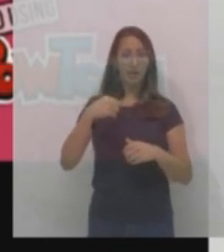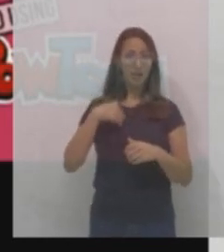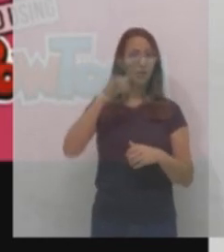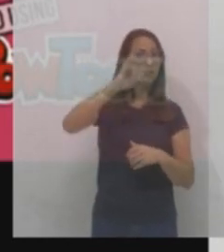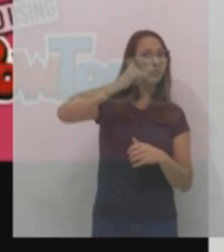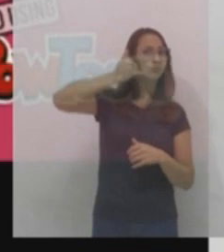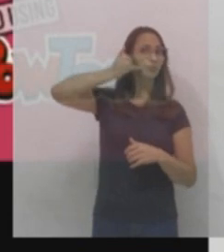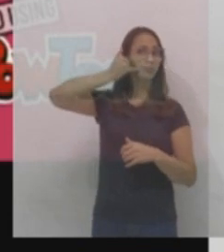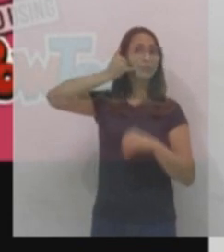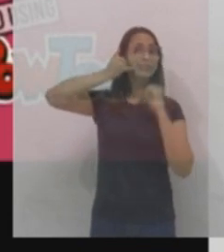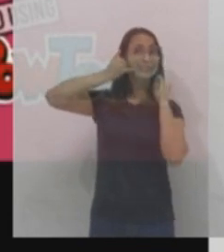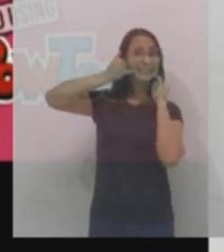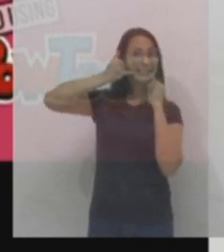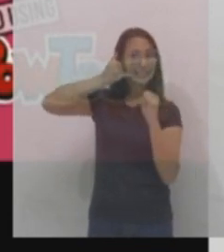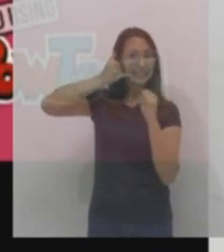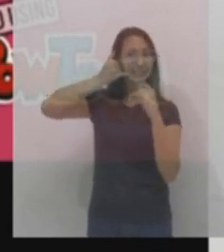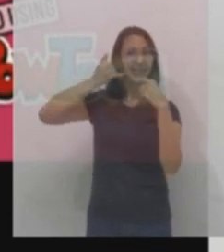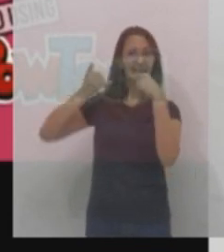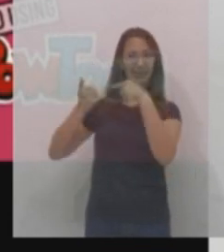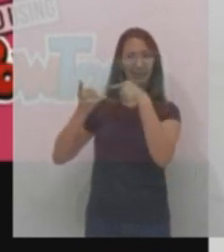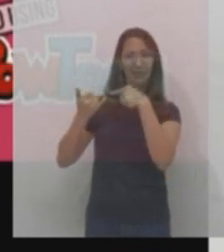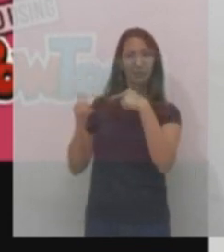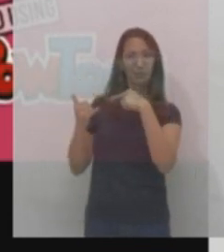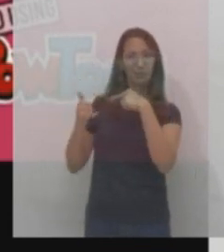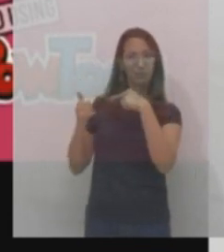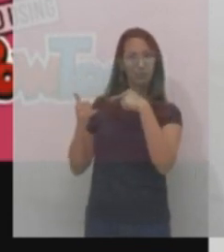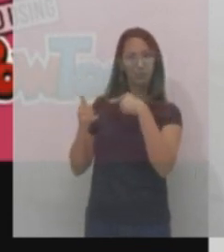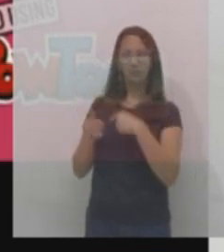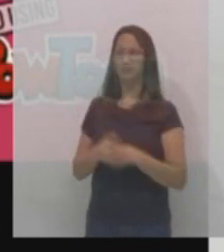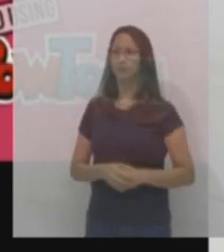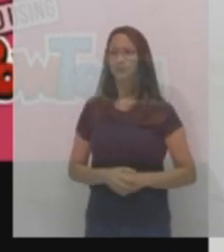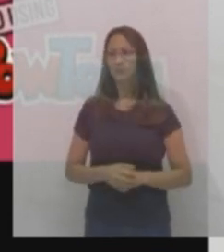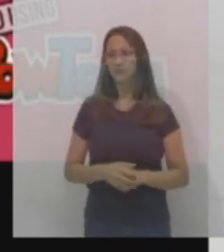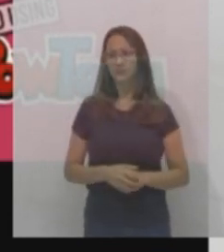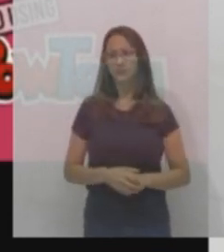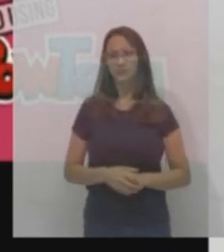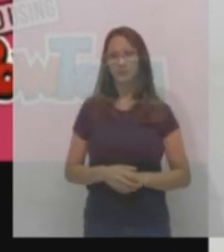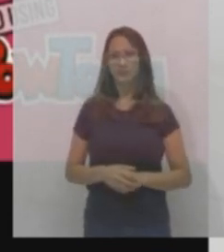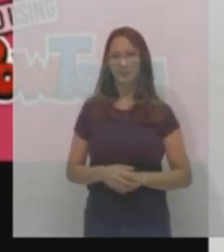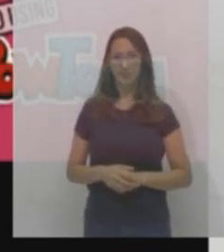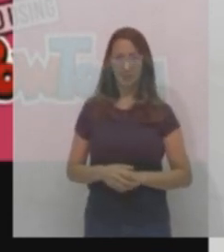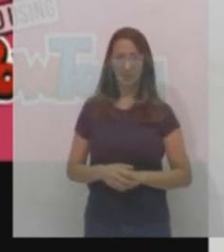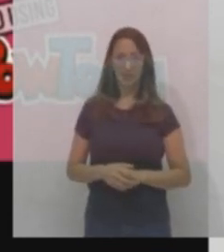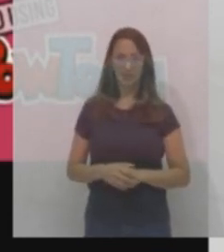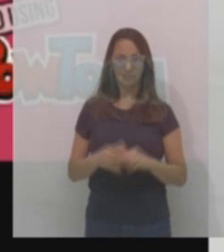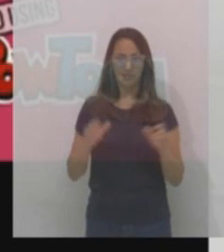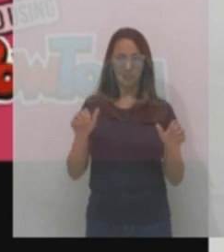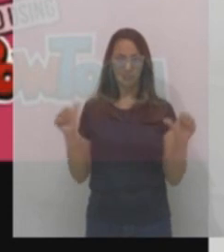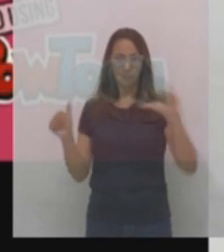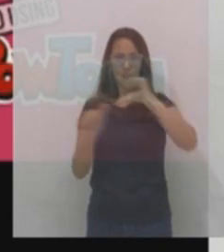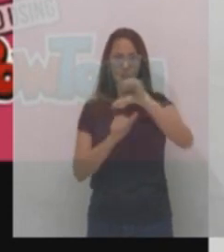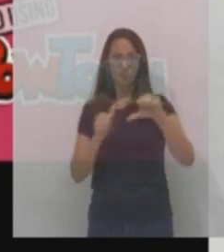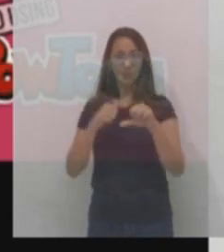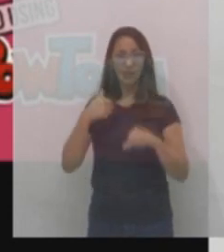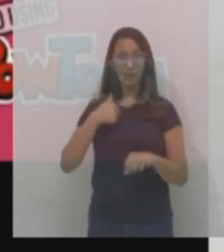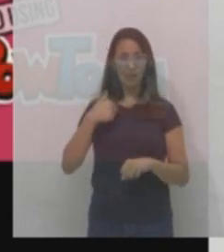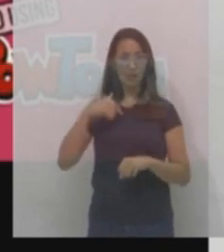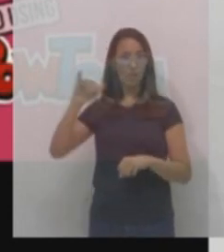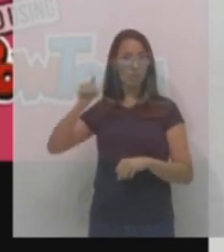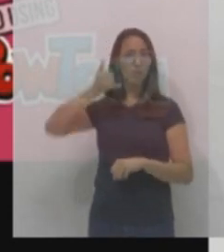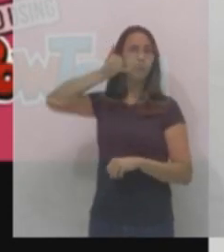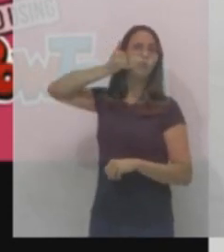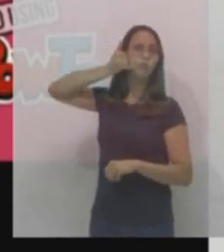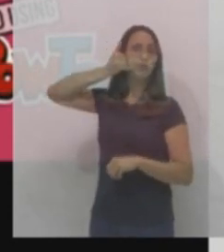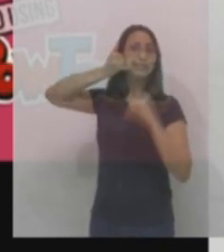A frase é a mesma, a ideia é a mesma. Eu apenas falei na primeira frase que se ele tocar, eu vou atender. Aqui eu estou dizendo, eu vou atender se